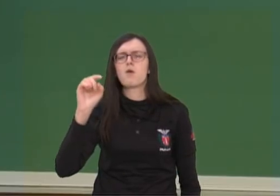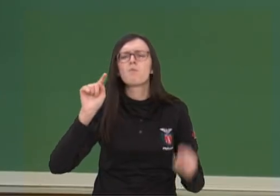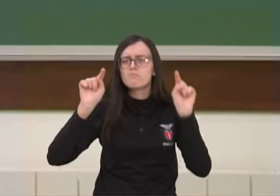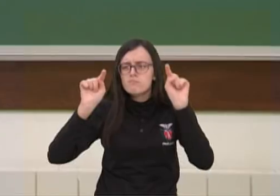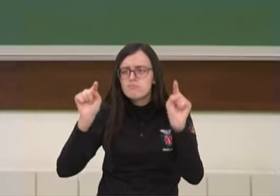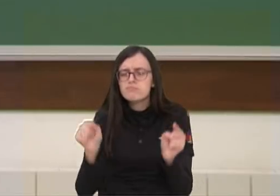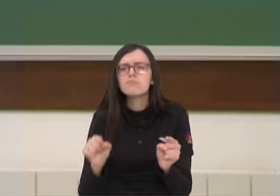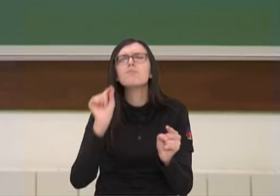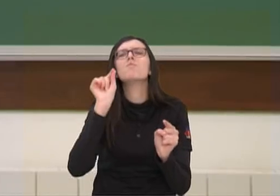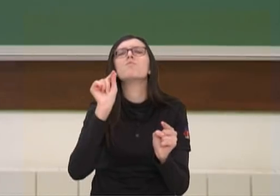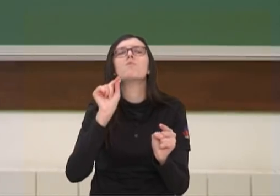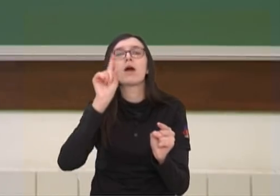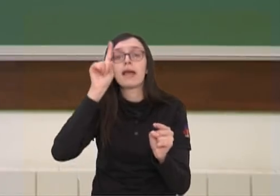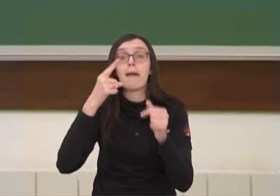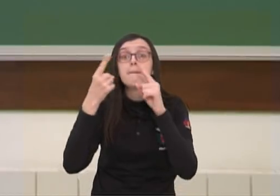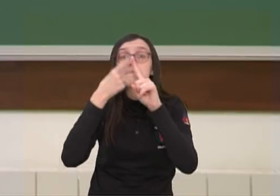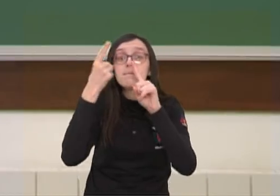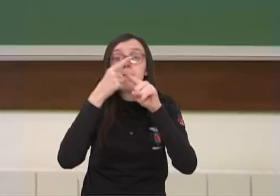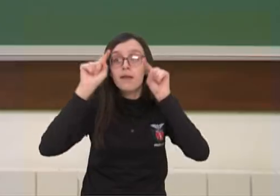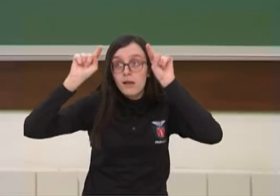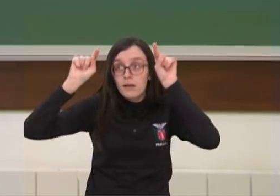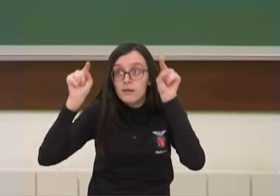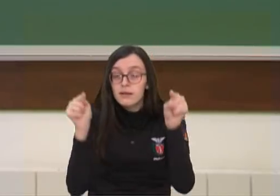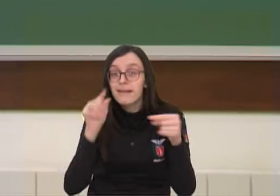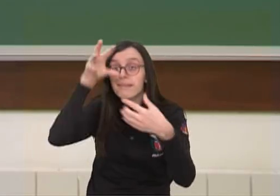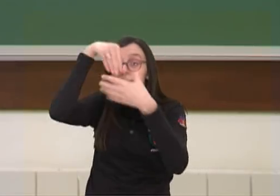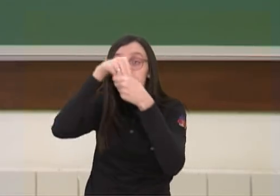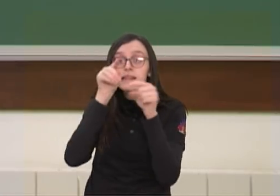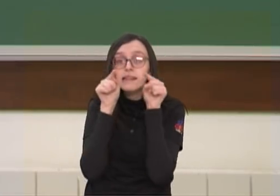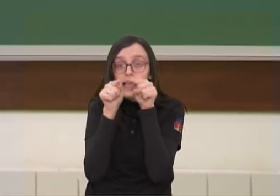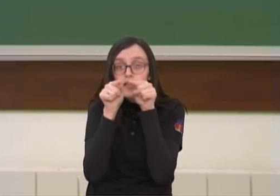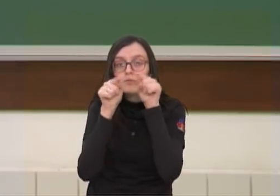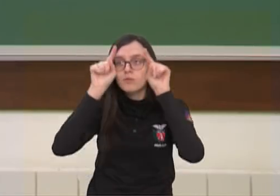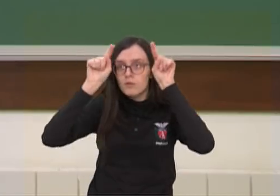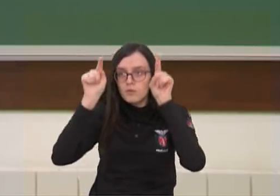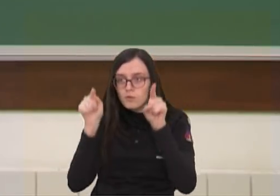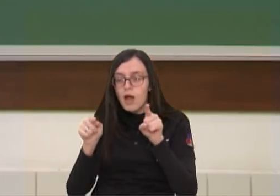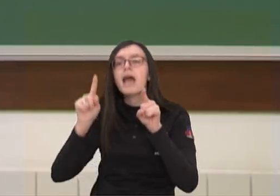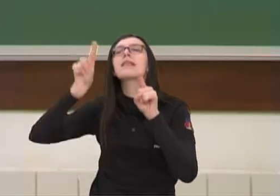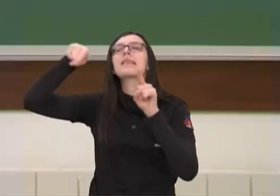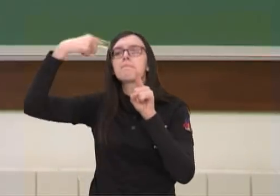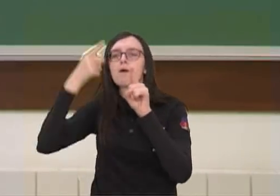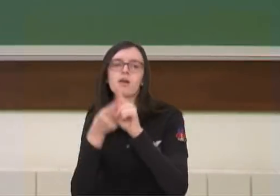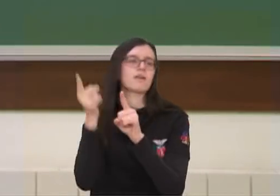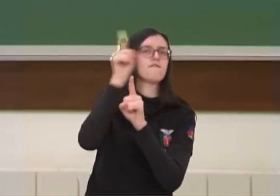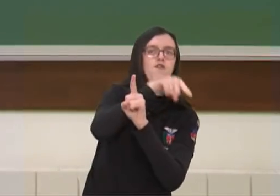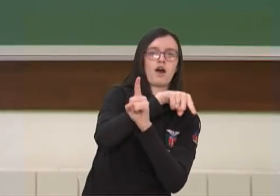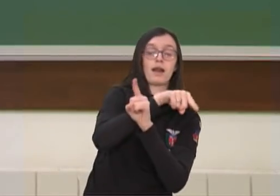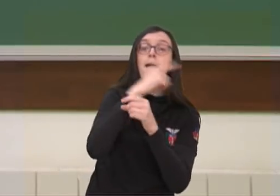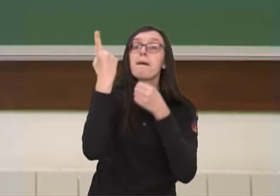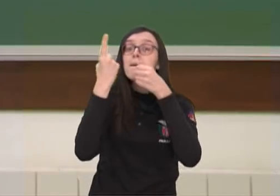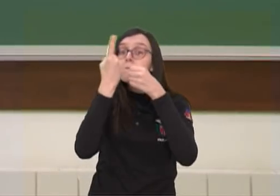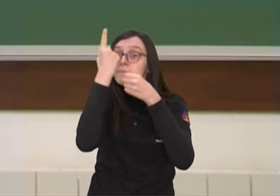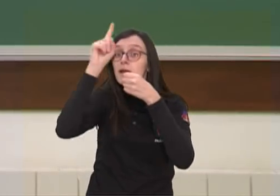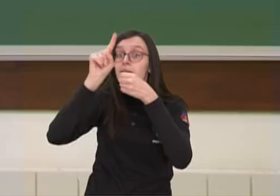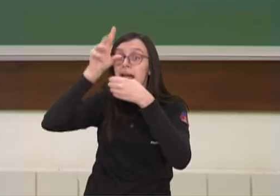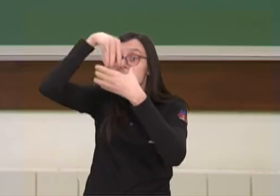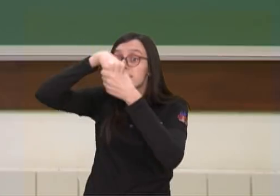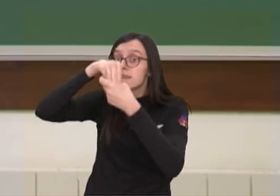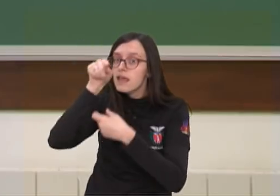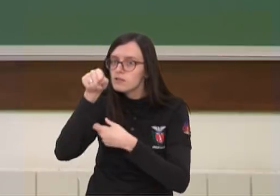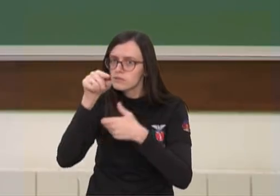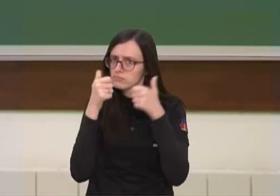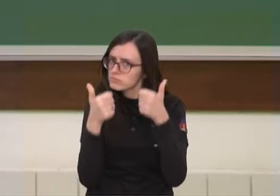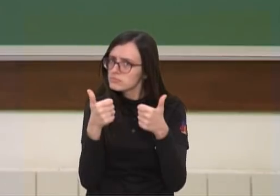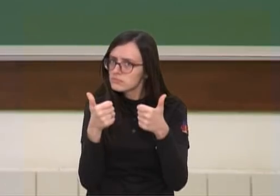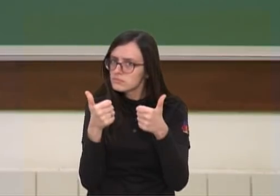eu primeiro tenho que prestar atenção no que está ali dentro para depois resolver o que está ali fora.